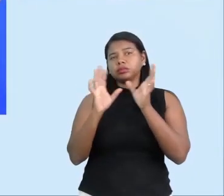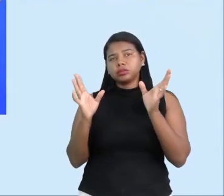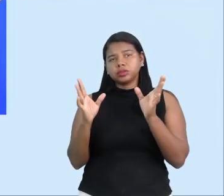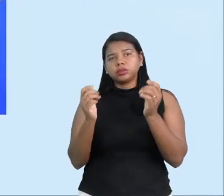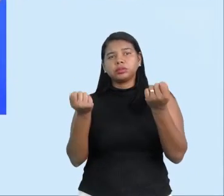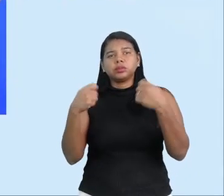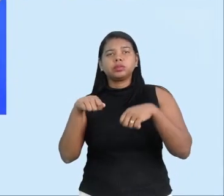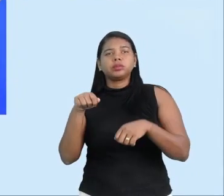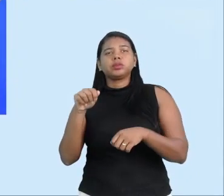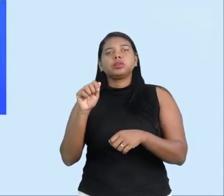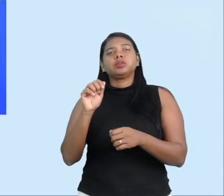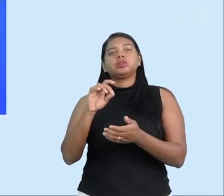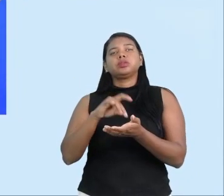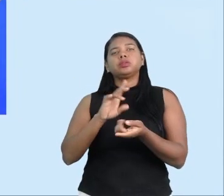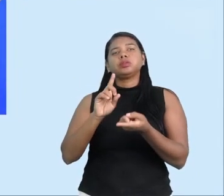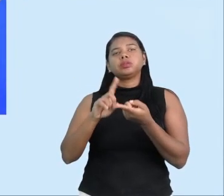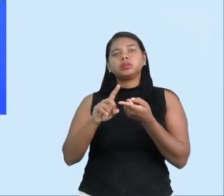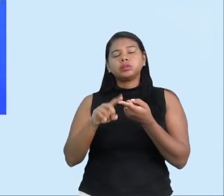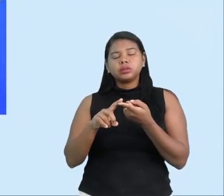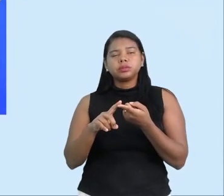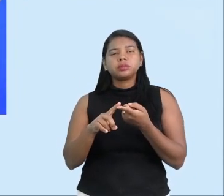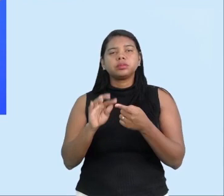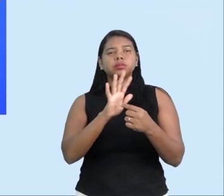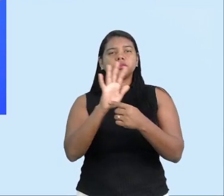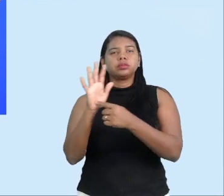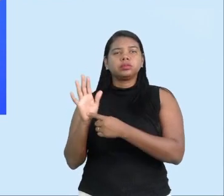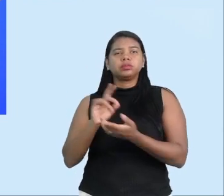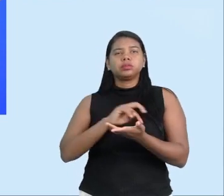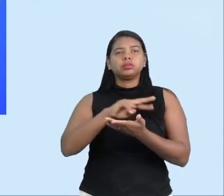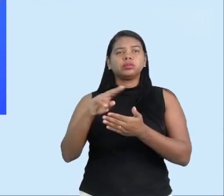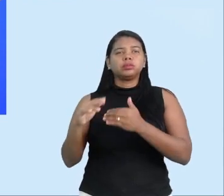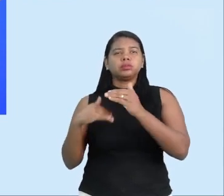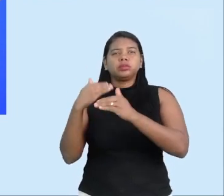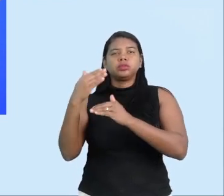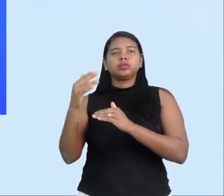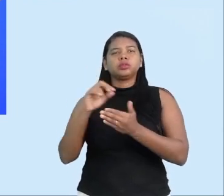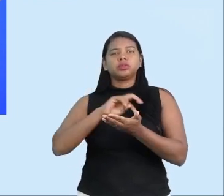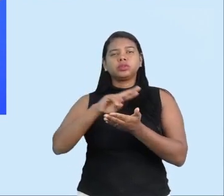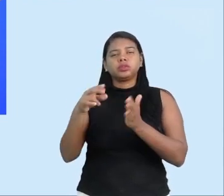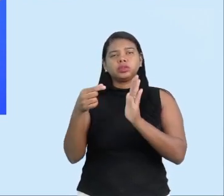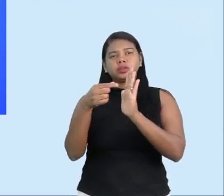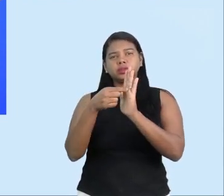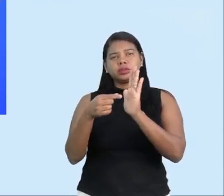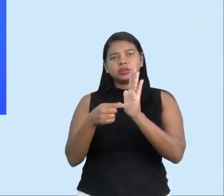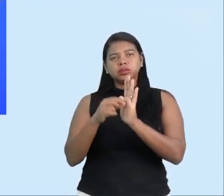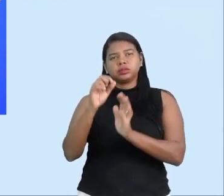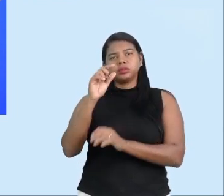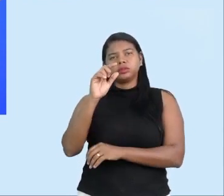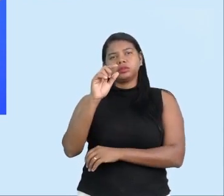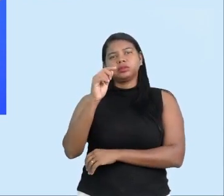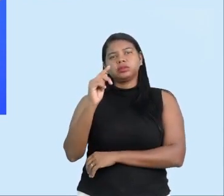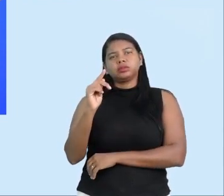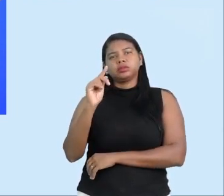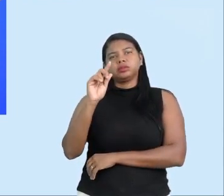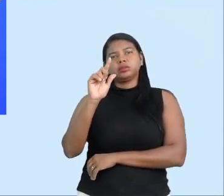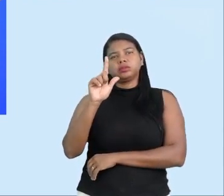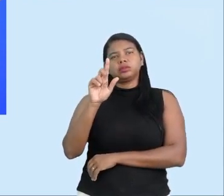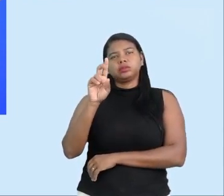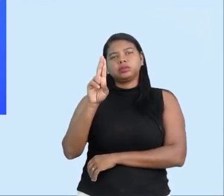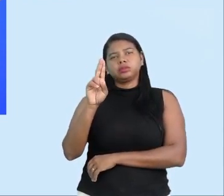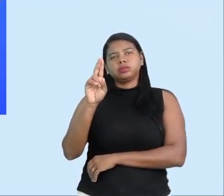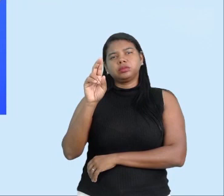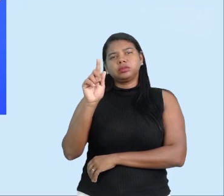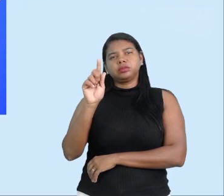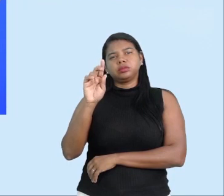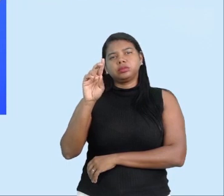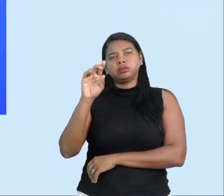ter o suporte de uma grande comunidade que desenvolve plugins, que são, a gente vai ver mais na frente, que são alguns acréscimos que é